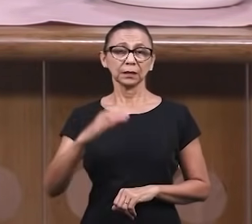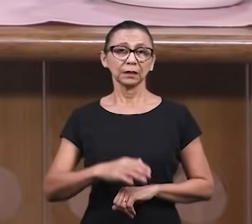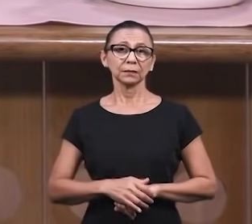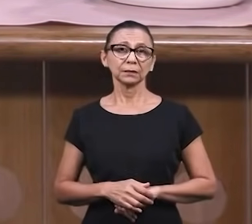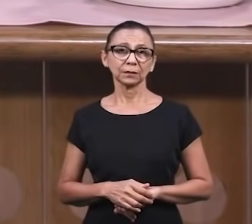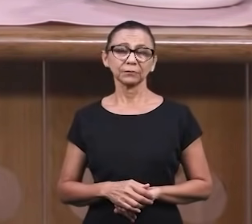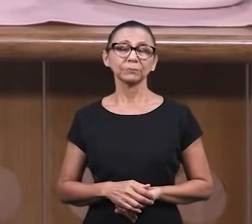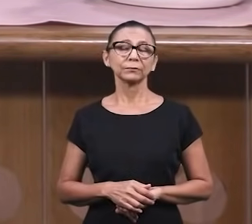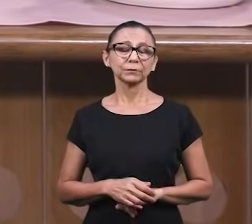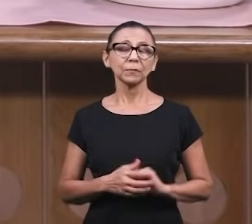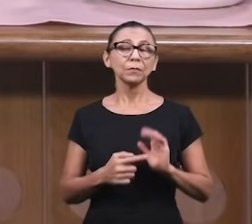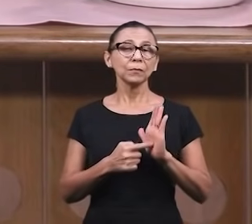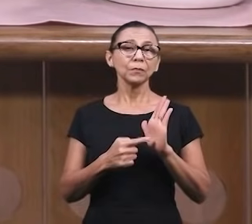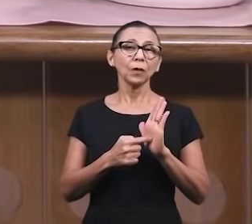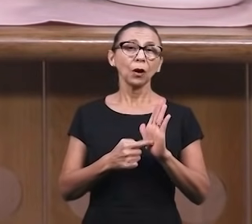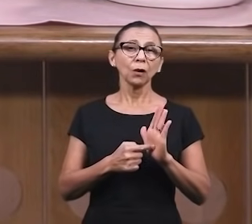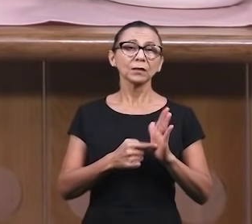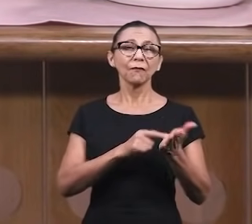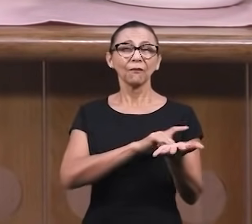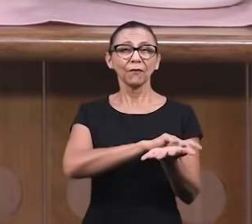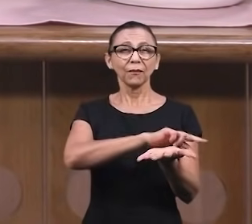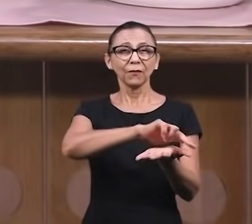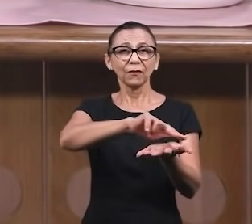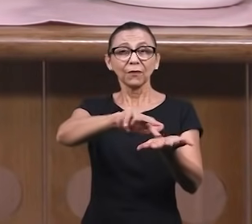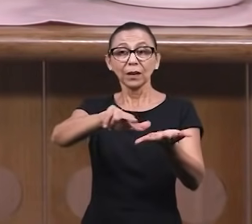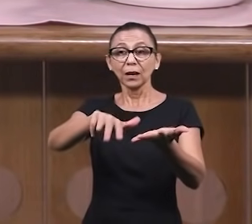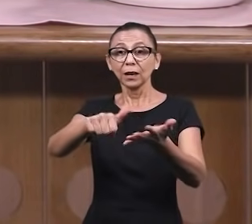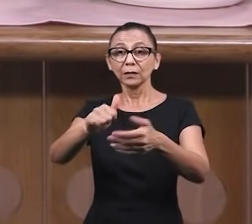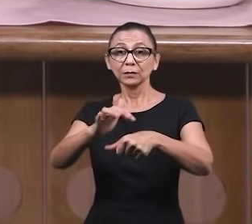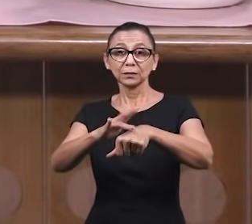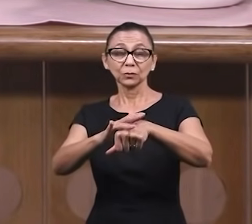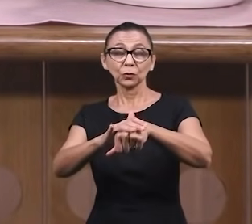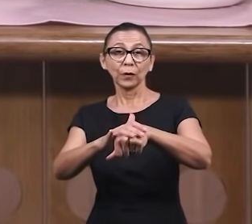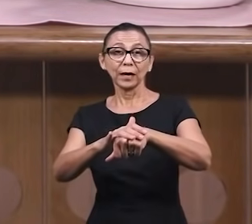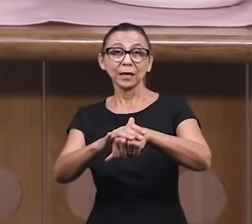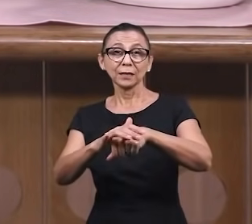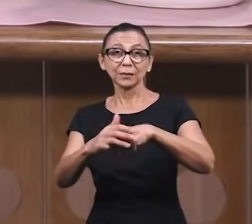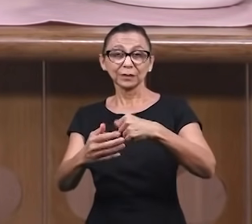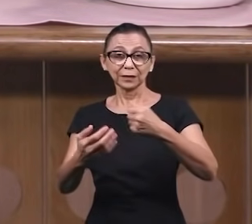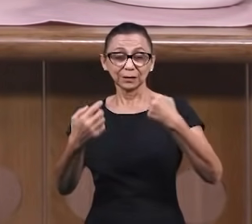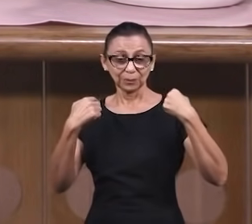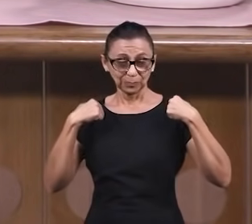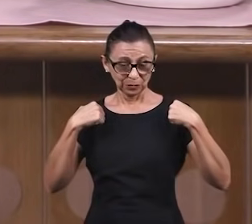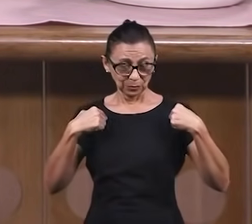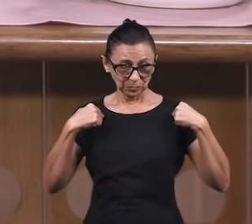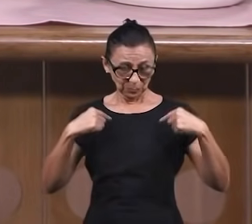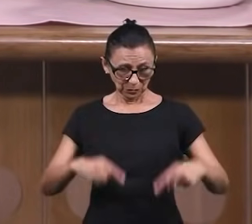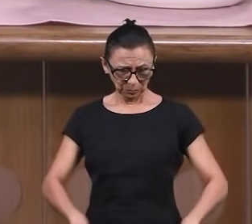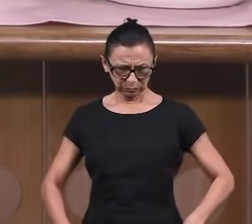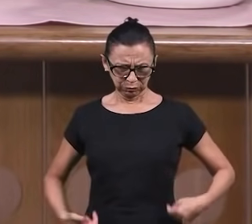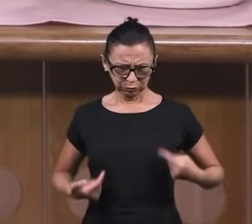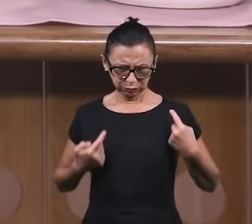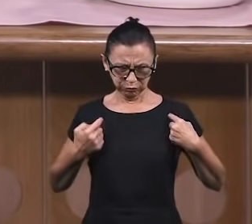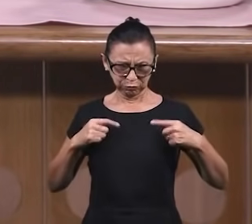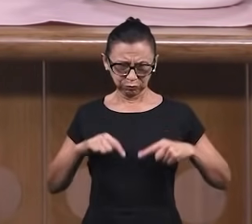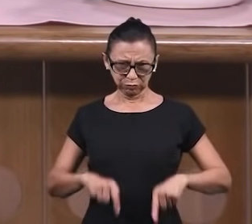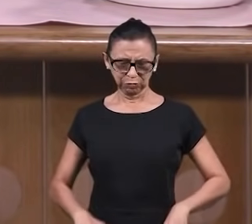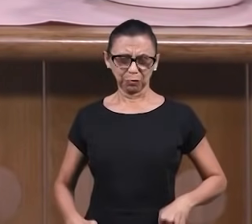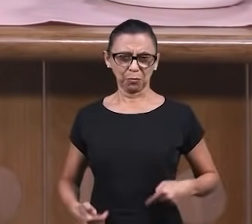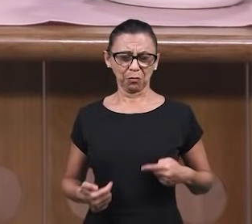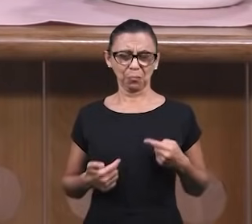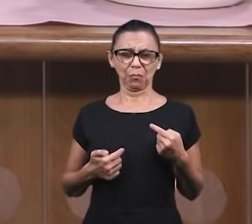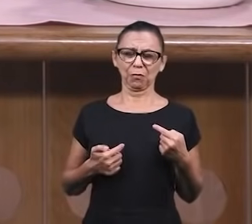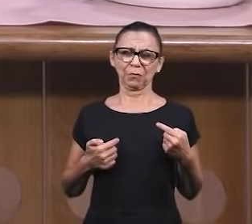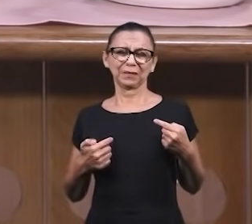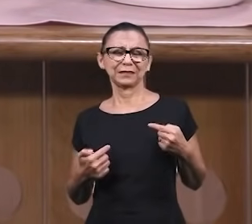disso. Há muitas doenças que se manifestam no corpo, no soma, mas que têm origem na